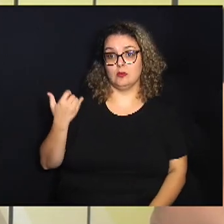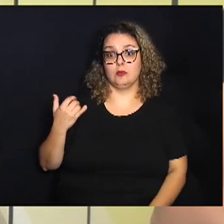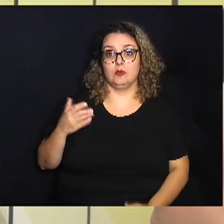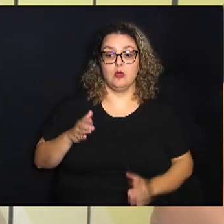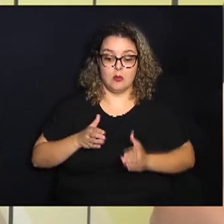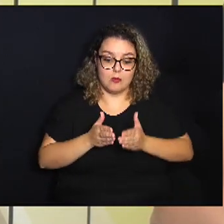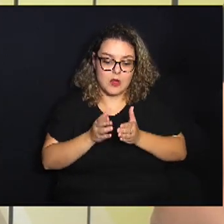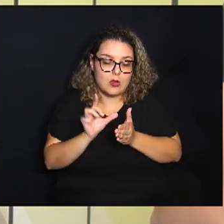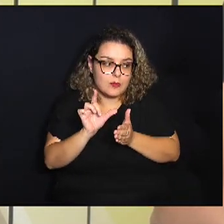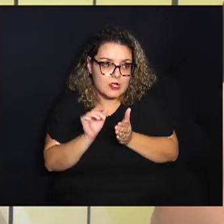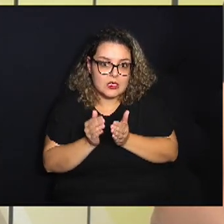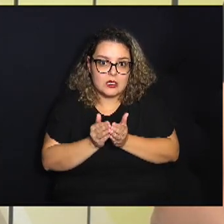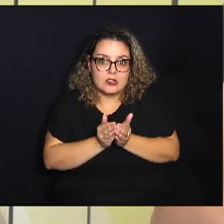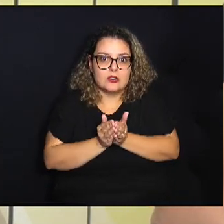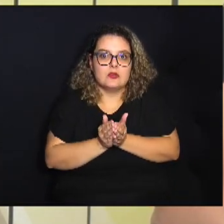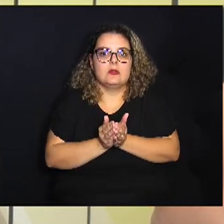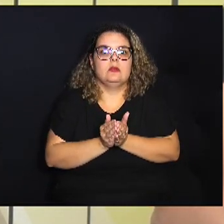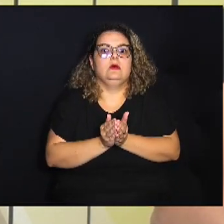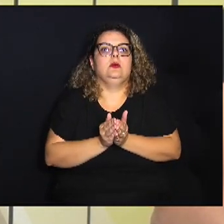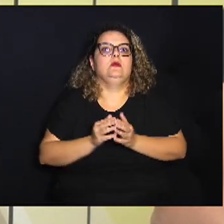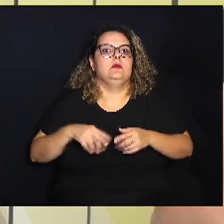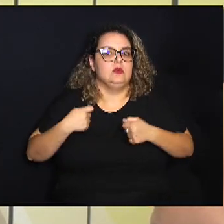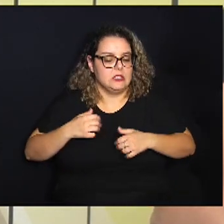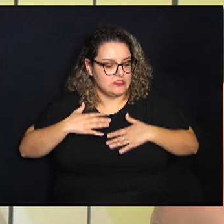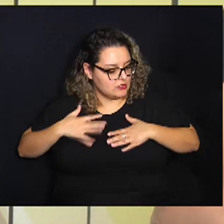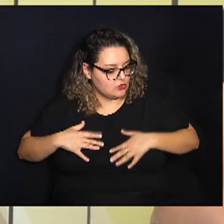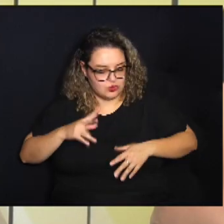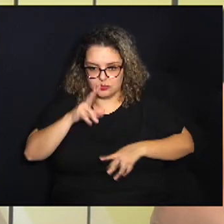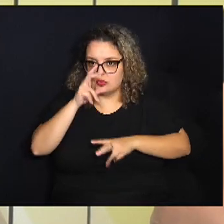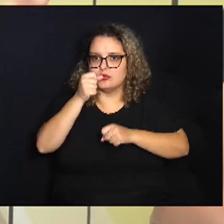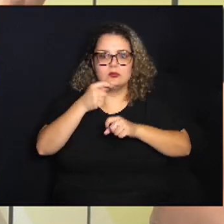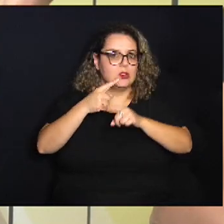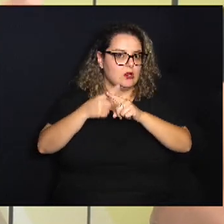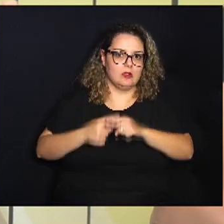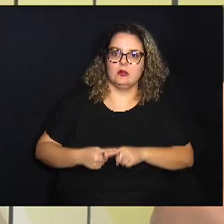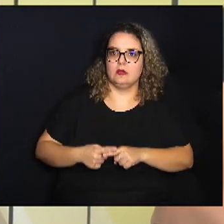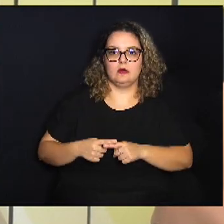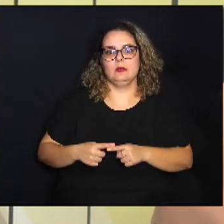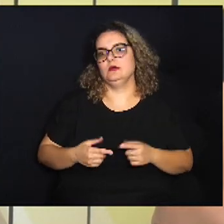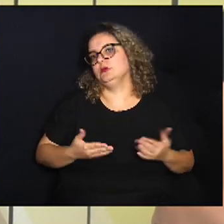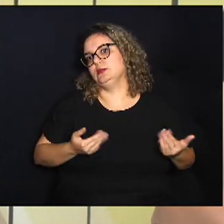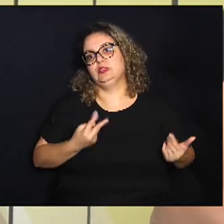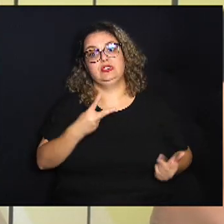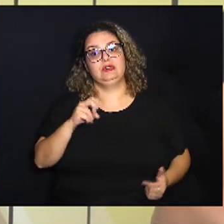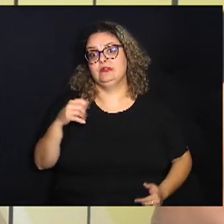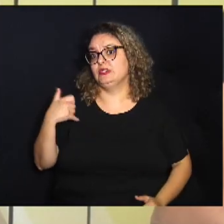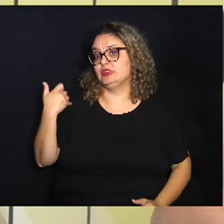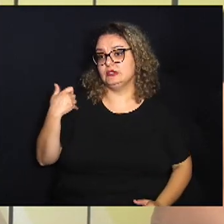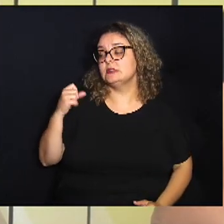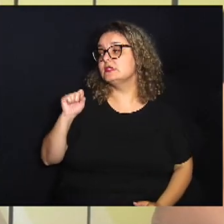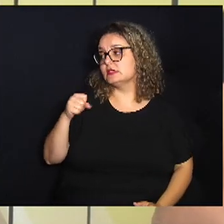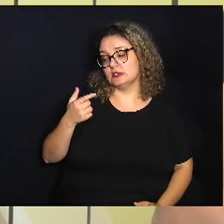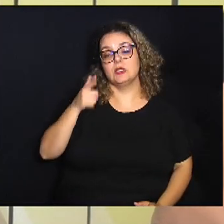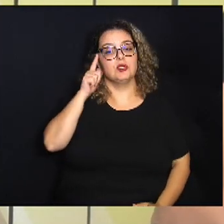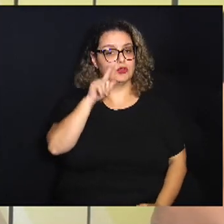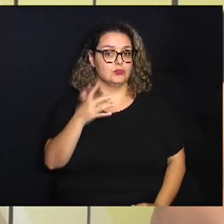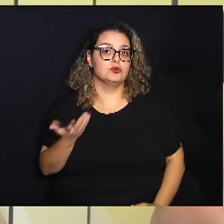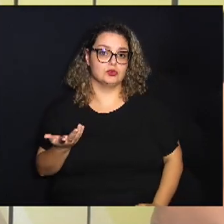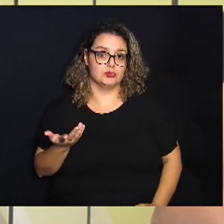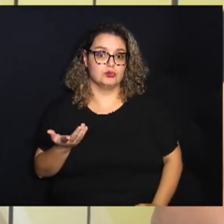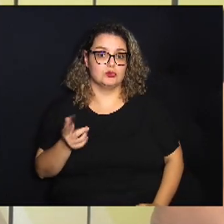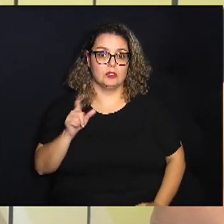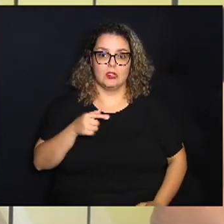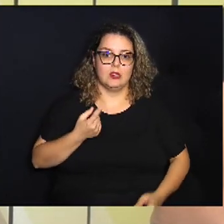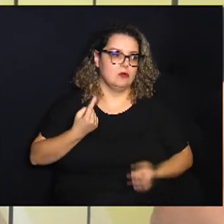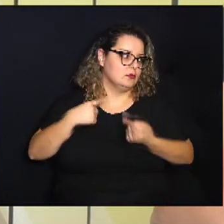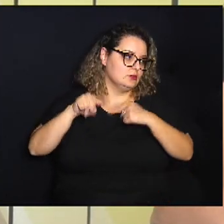pequeno, que precisa muito do corpo. E ele competiu contra moleques, vamos dizer assim, de 20 anos. Sim. E ele conseguiu, que é um feito inédito